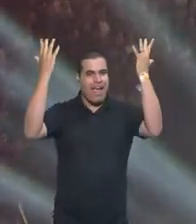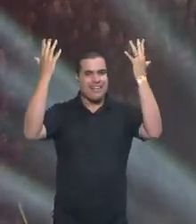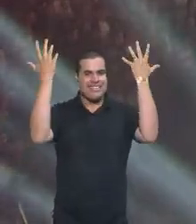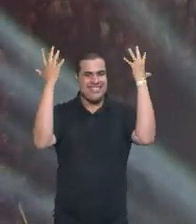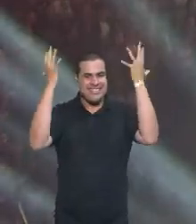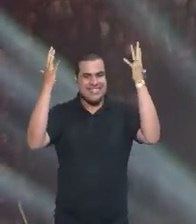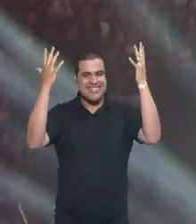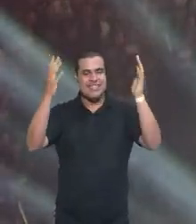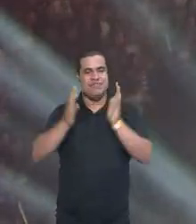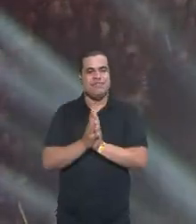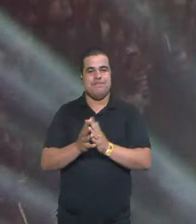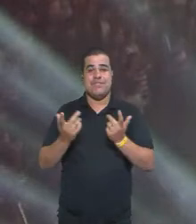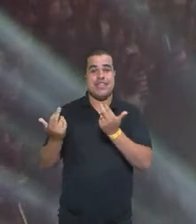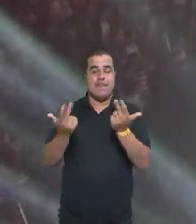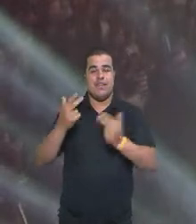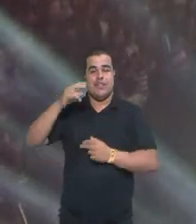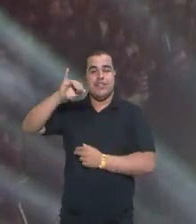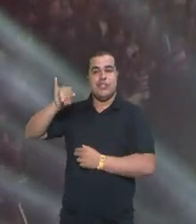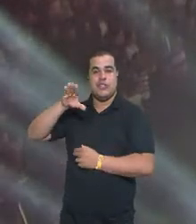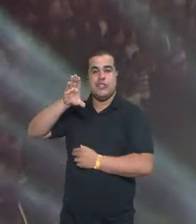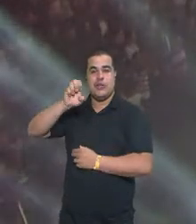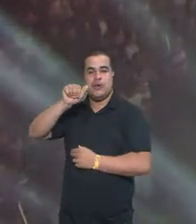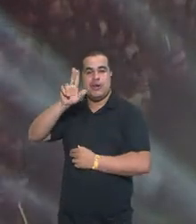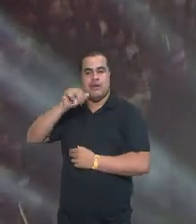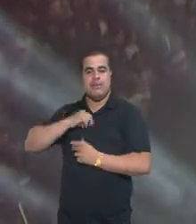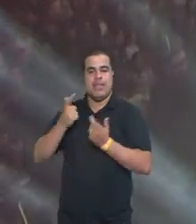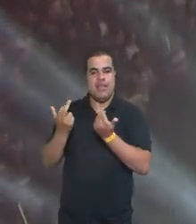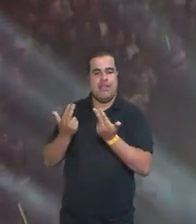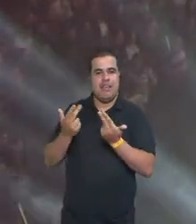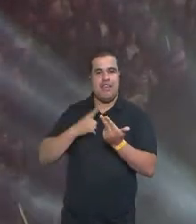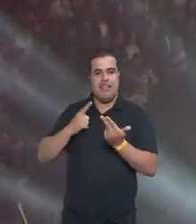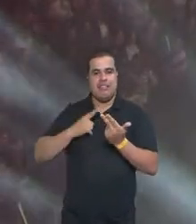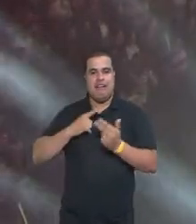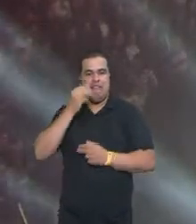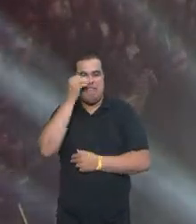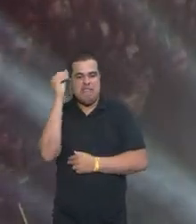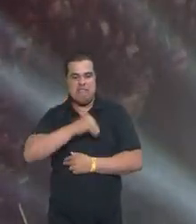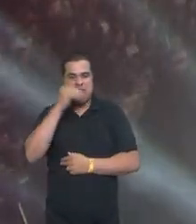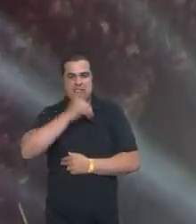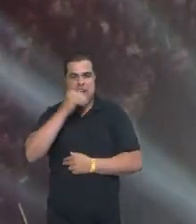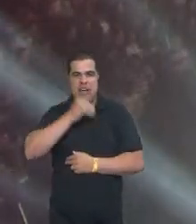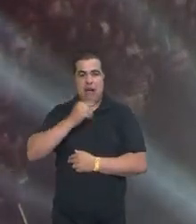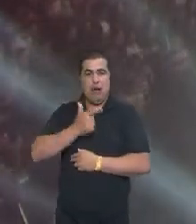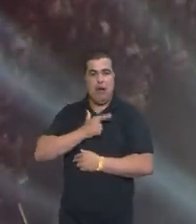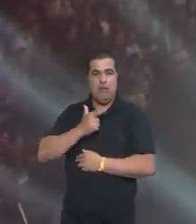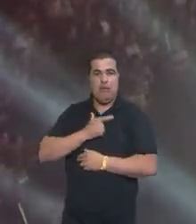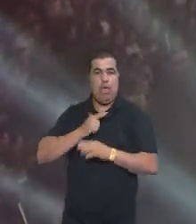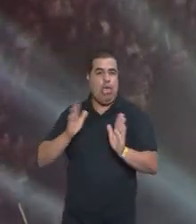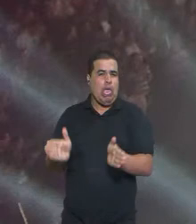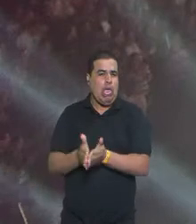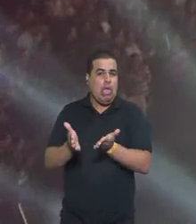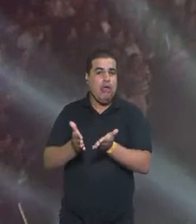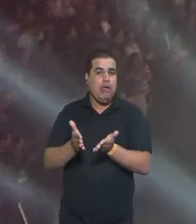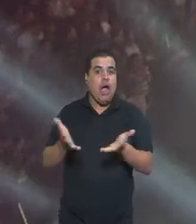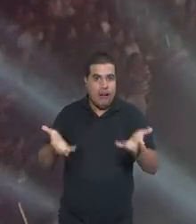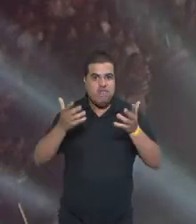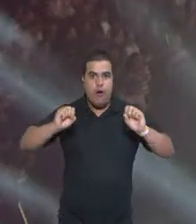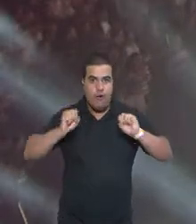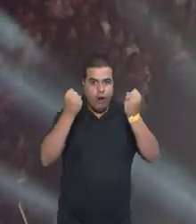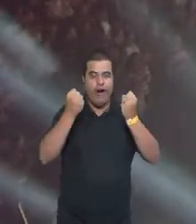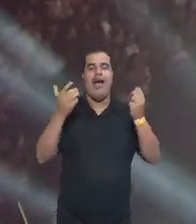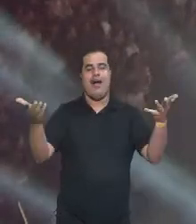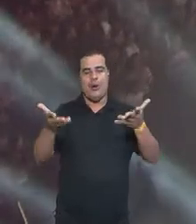falar feito o nosso pastor Joabe tá fraco feio e pobre mas foi isso